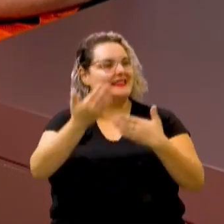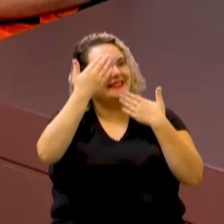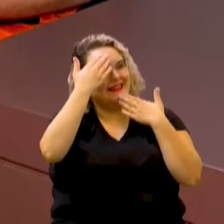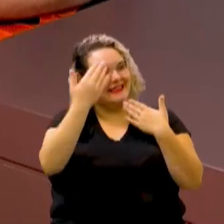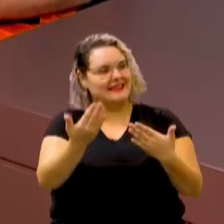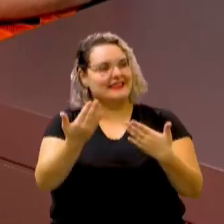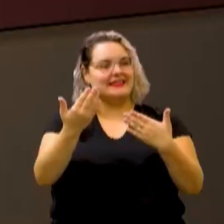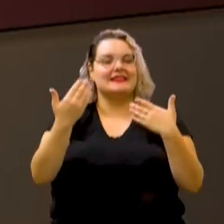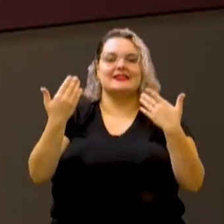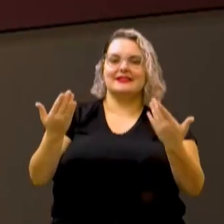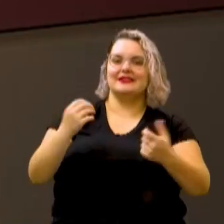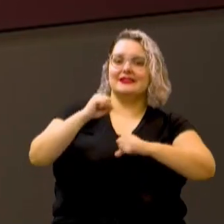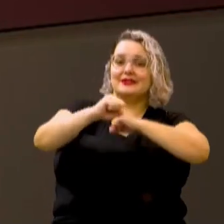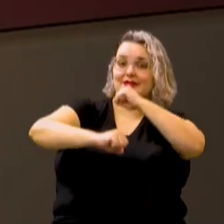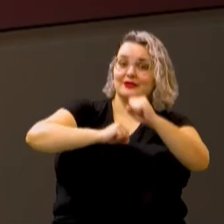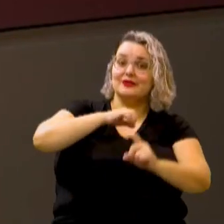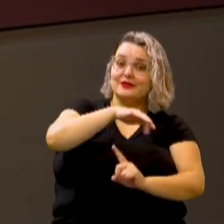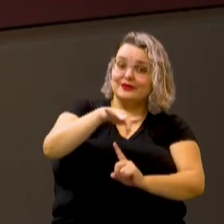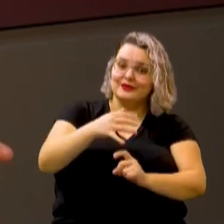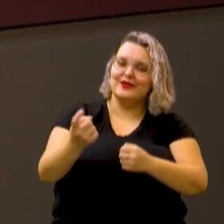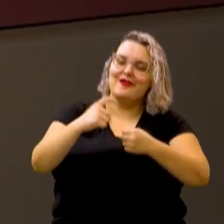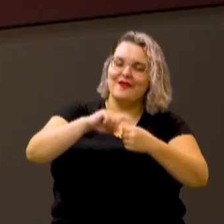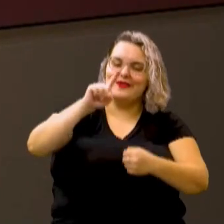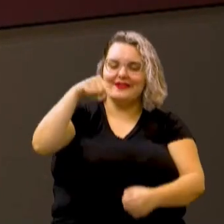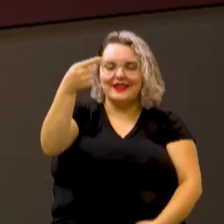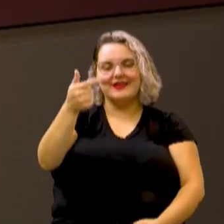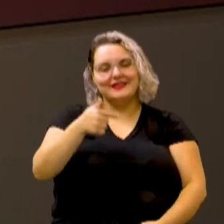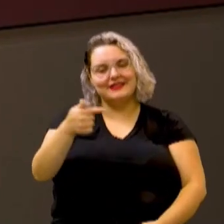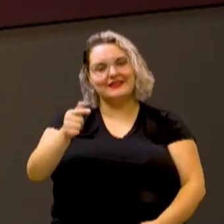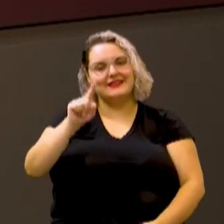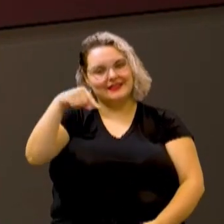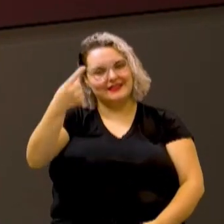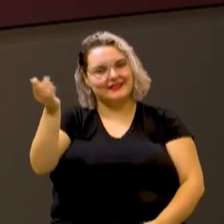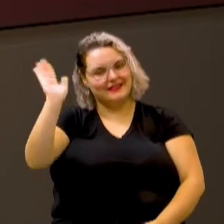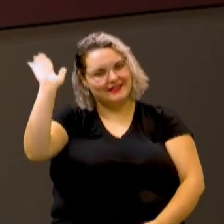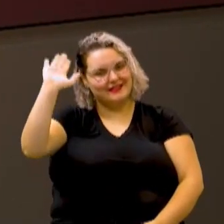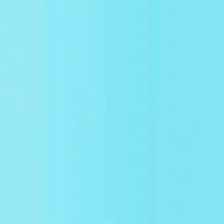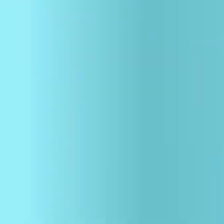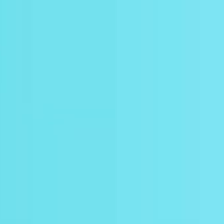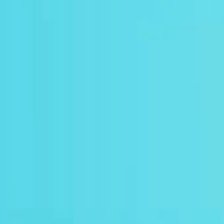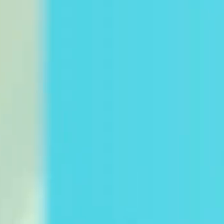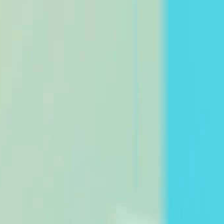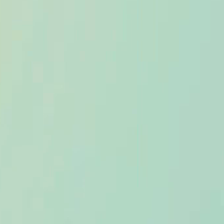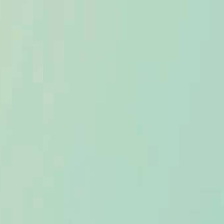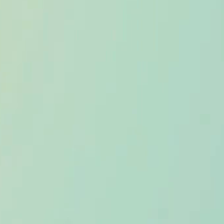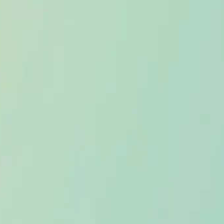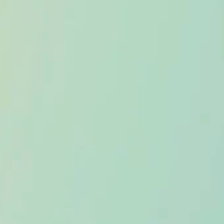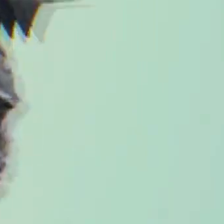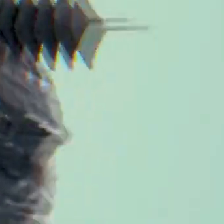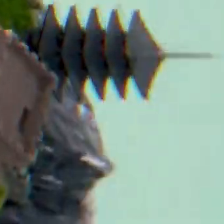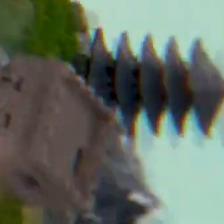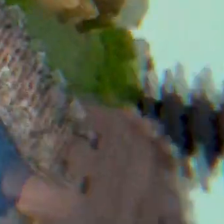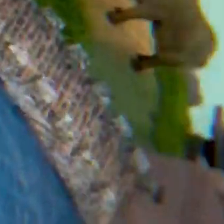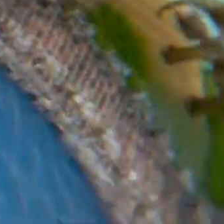participar. Muito obrigada. E o Giro Ambiental volta na próxima semana. Até mais!